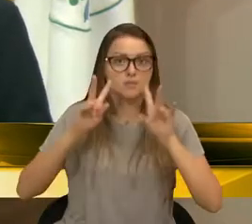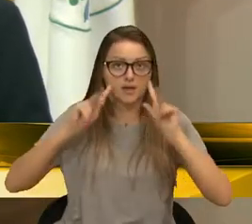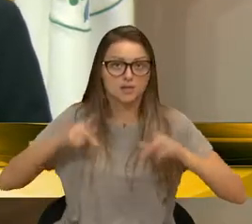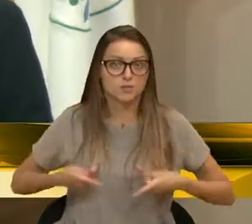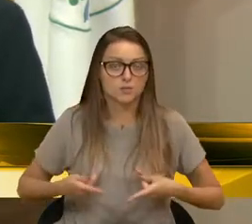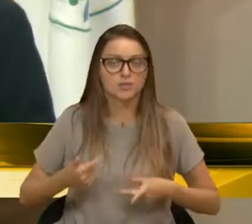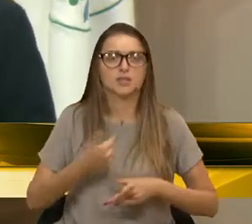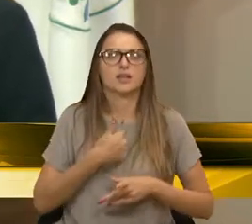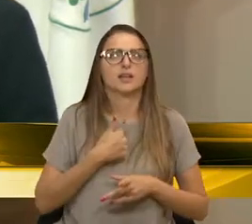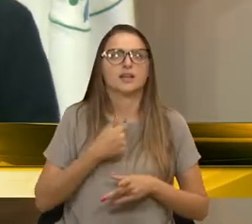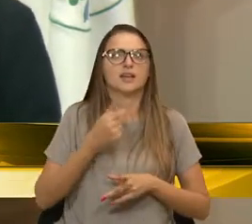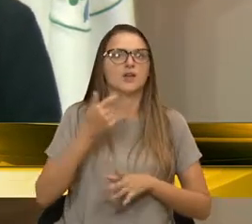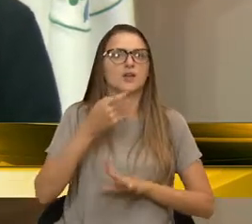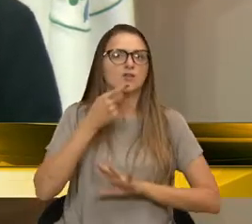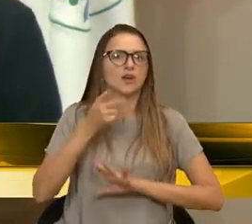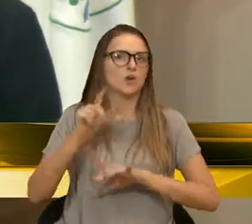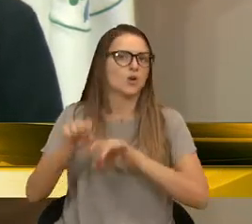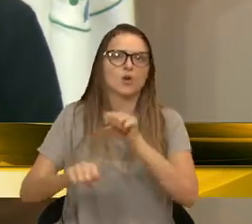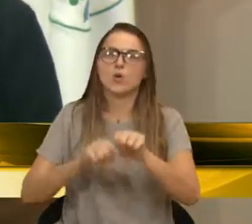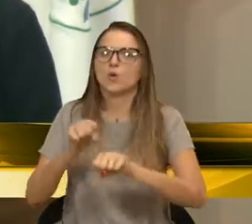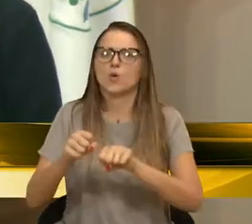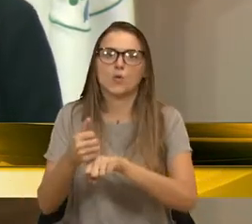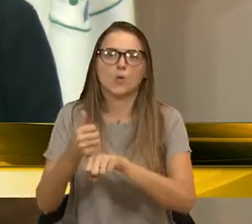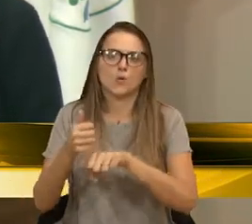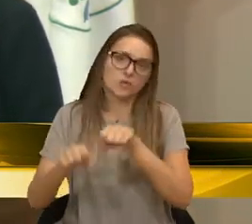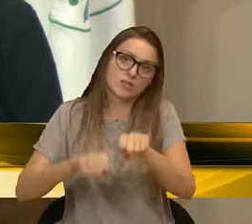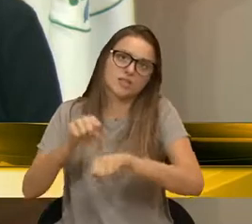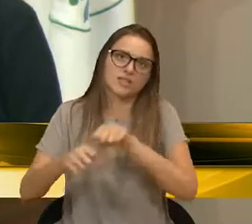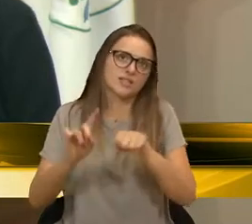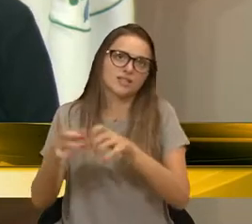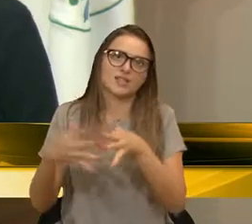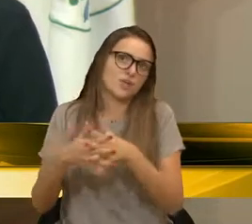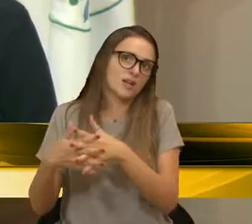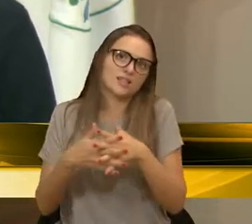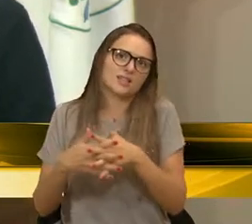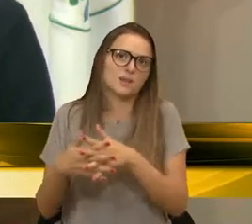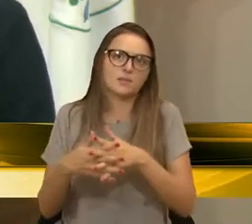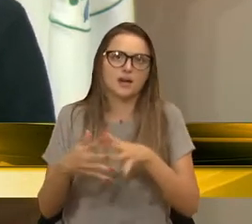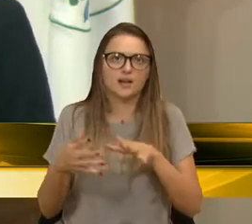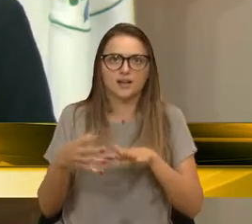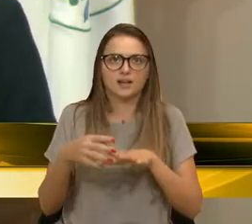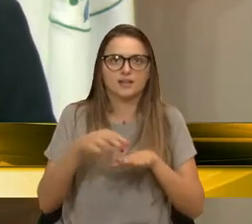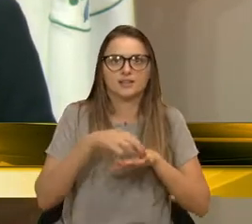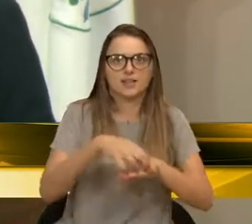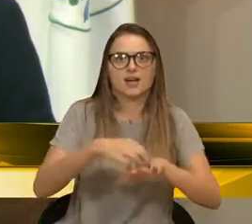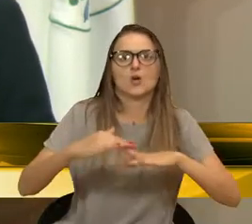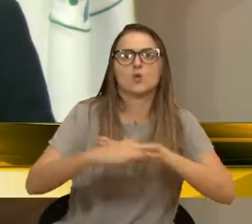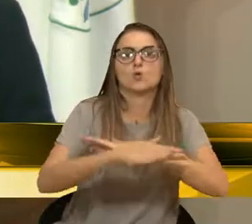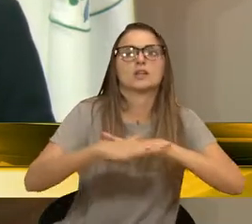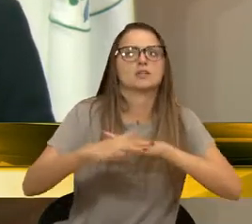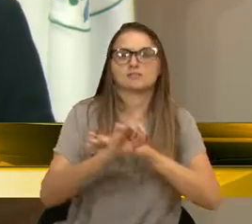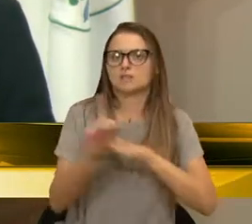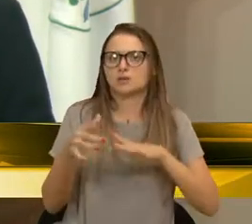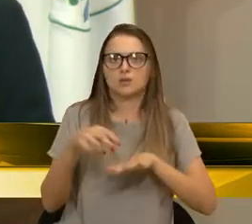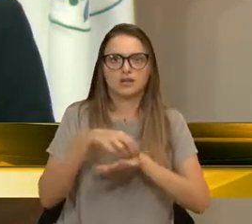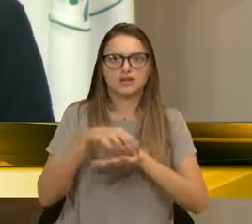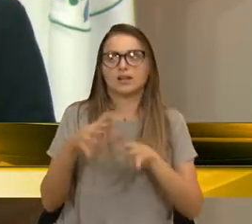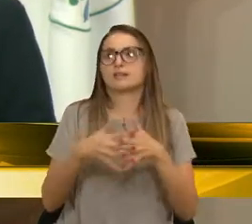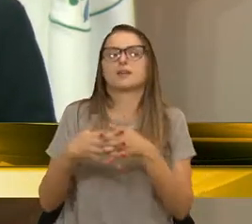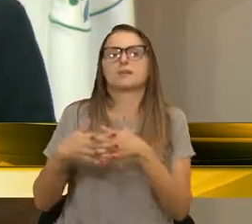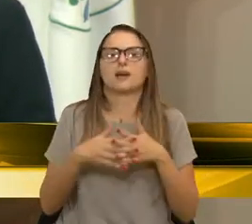que um ciclista ele não atrapalha o trânsito, e sim ele é parte do trânsito. E